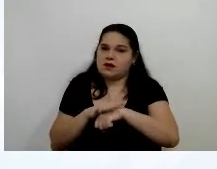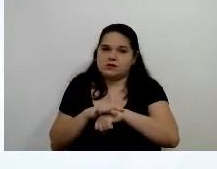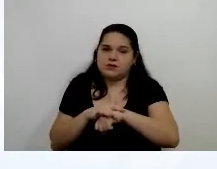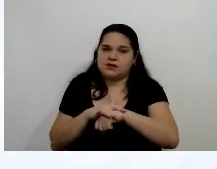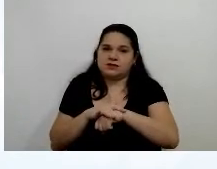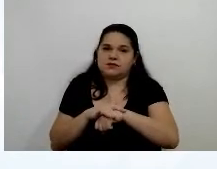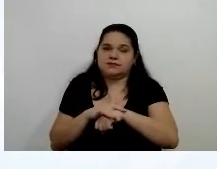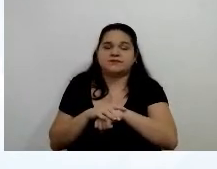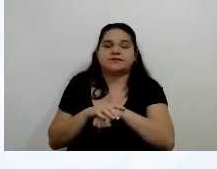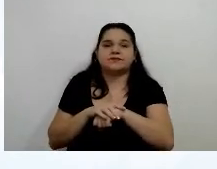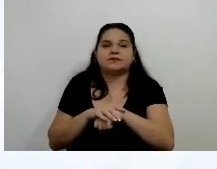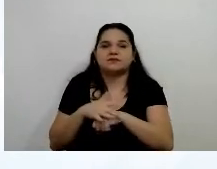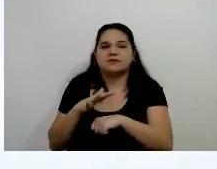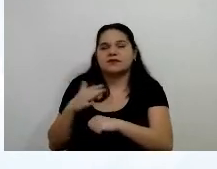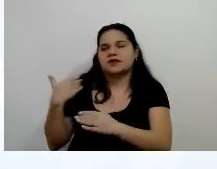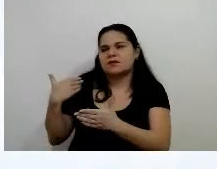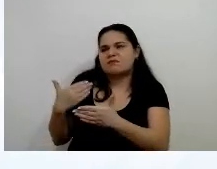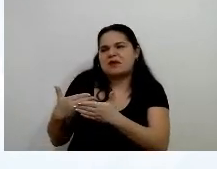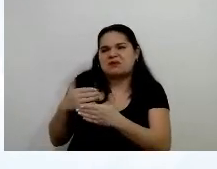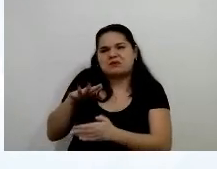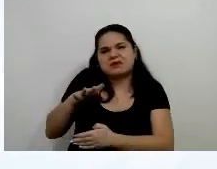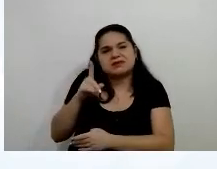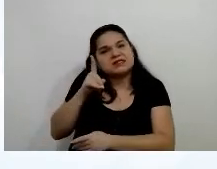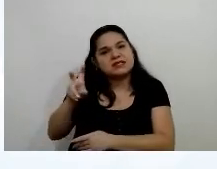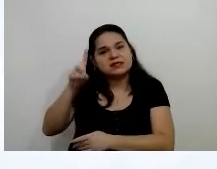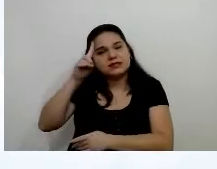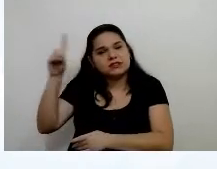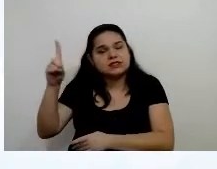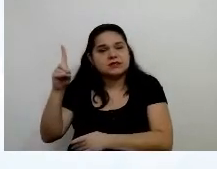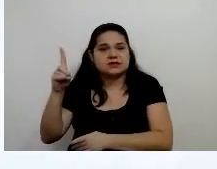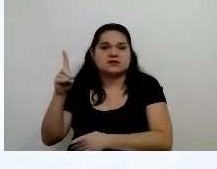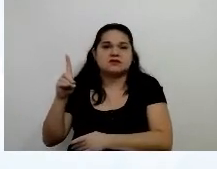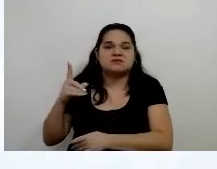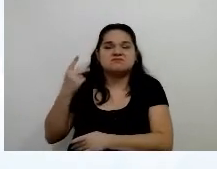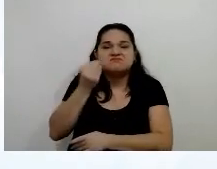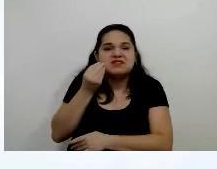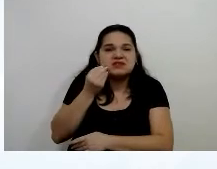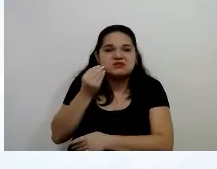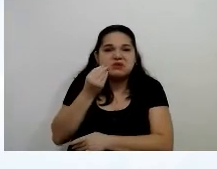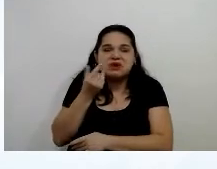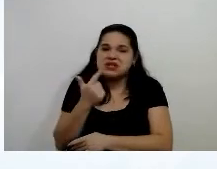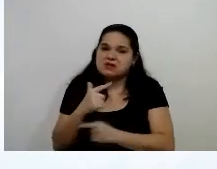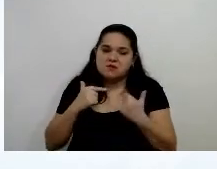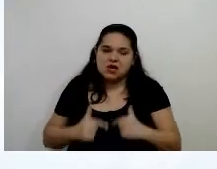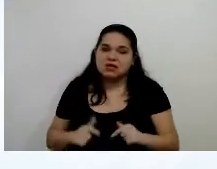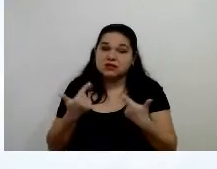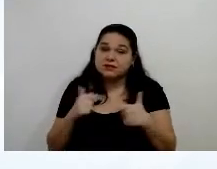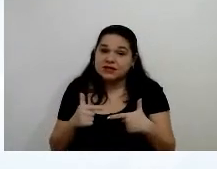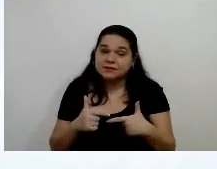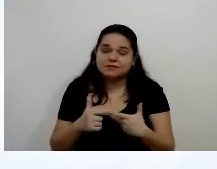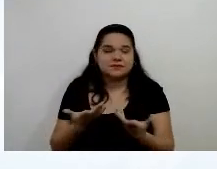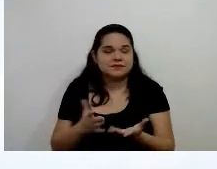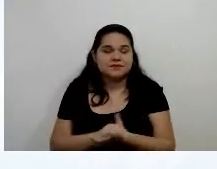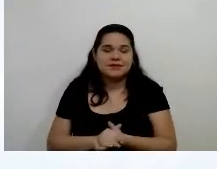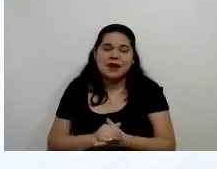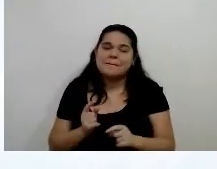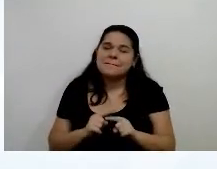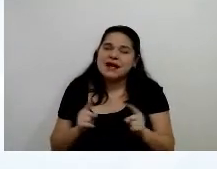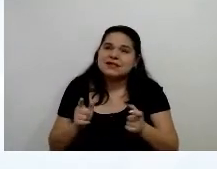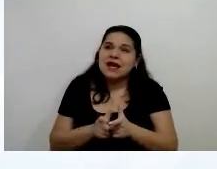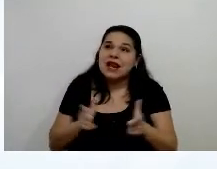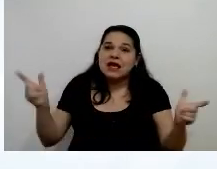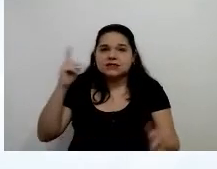dias, né, para que ele possa transitar. A grande dificuldade que nós temos no Brasil, e isso é em